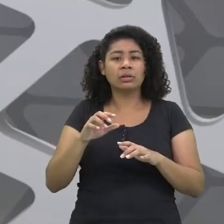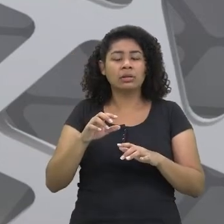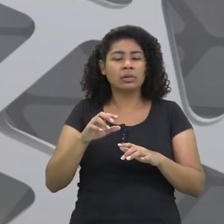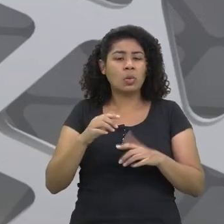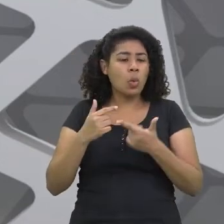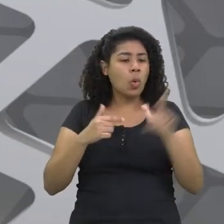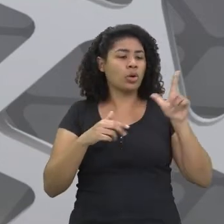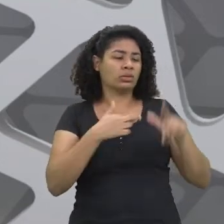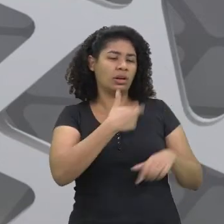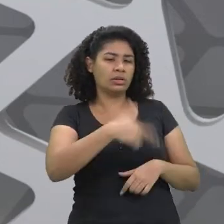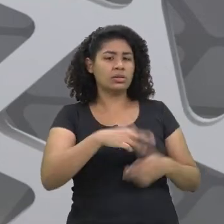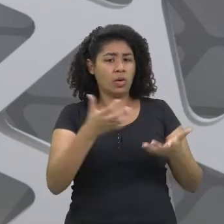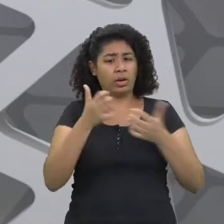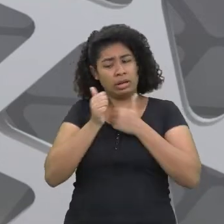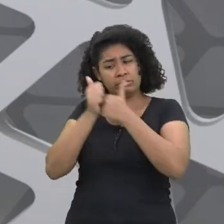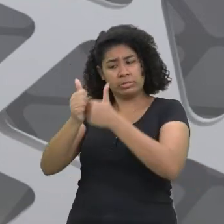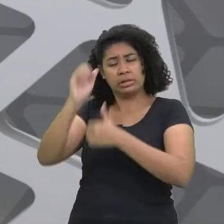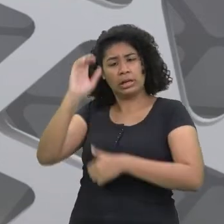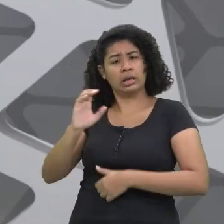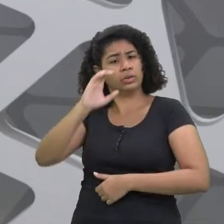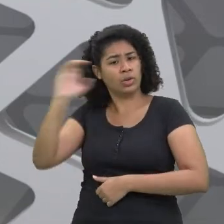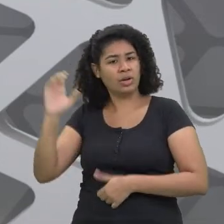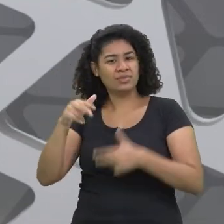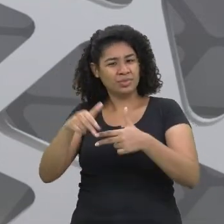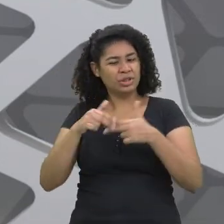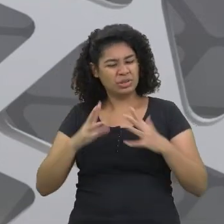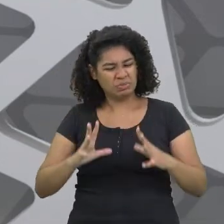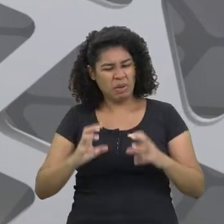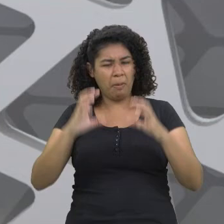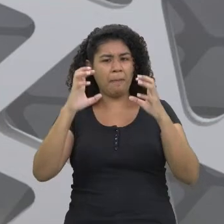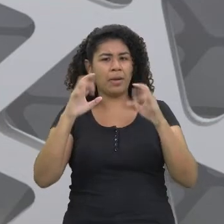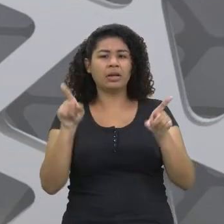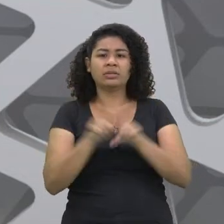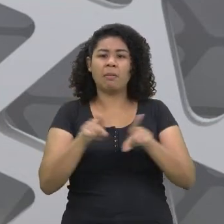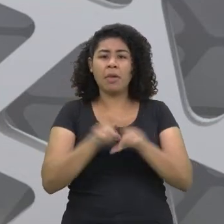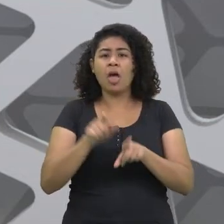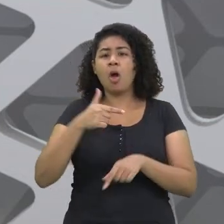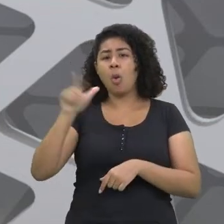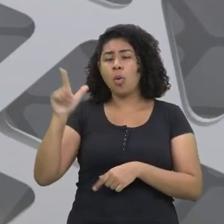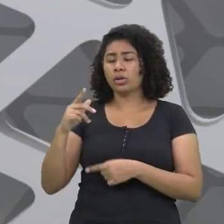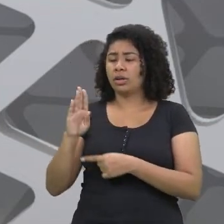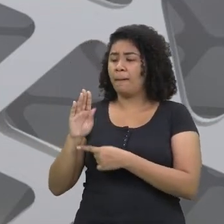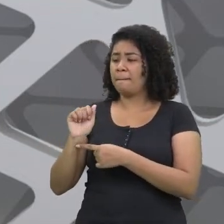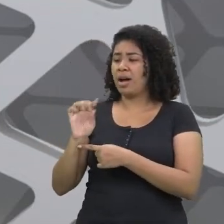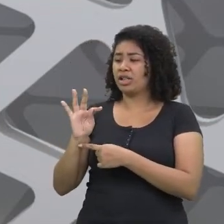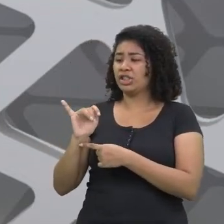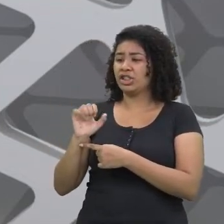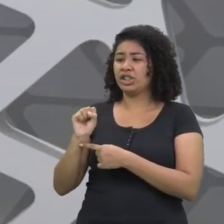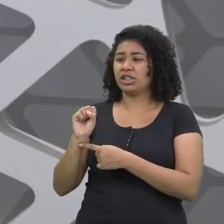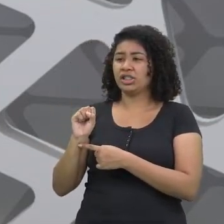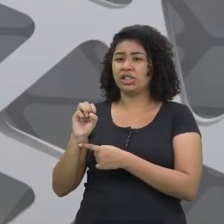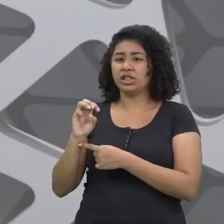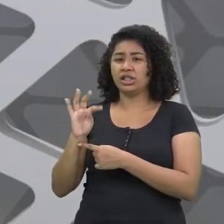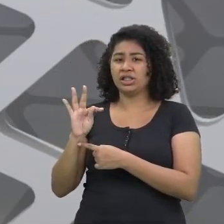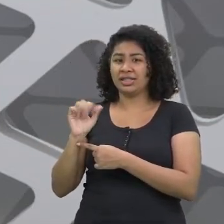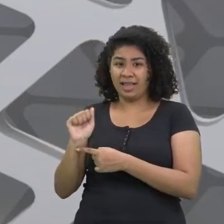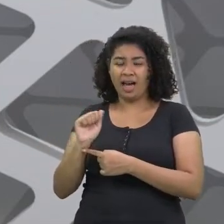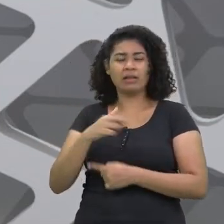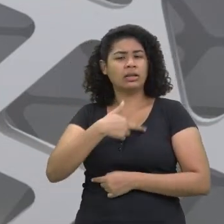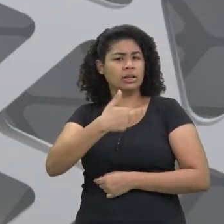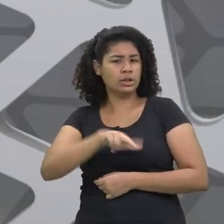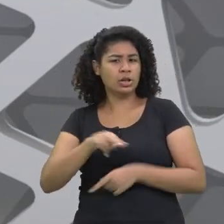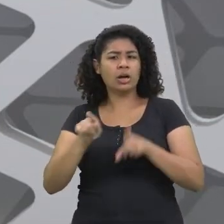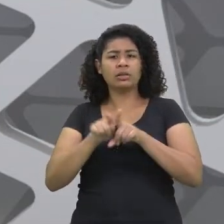também dessa questão do anglicanismo, nós vamos ter batistas, presbiterianos e outras